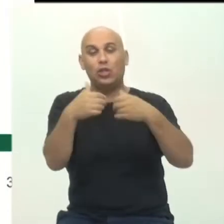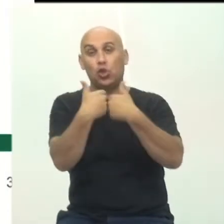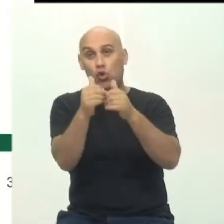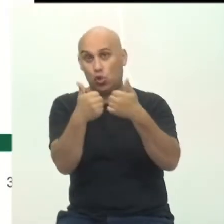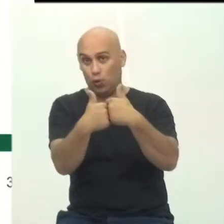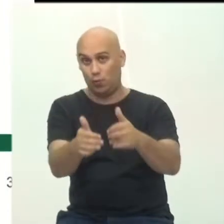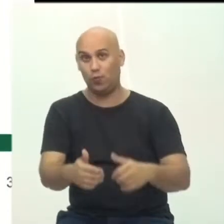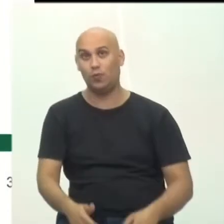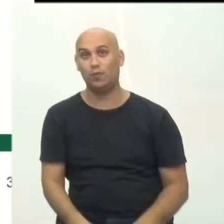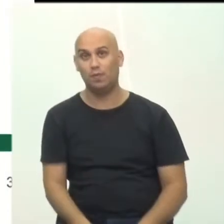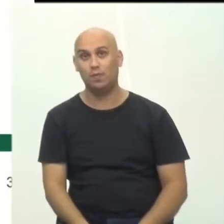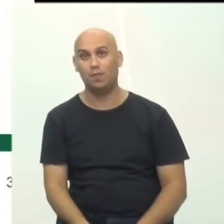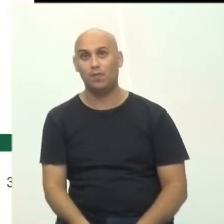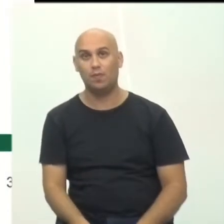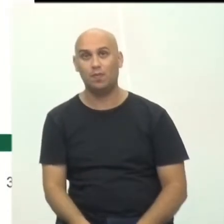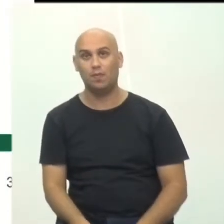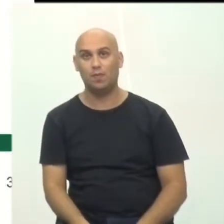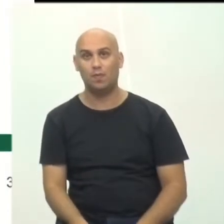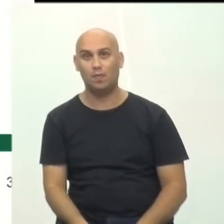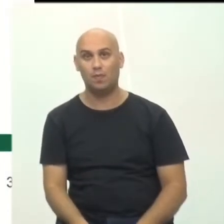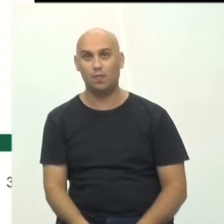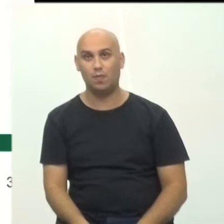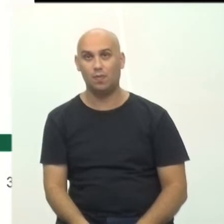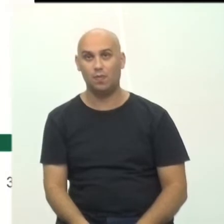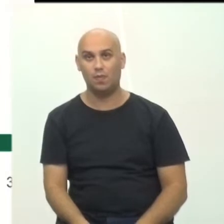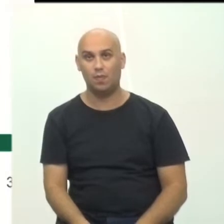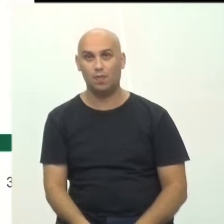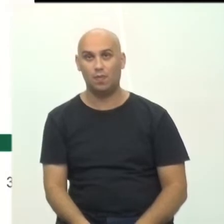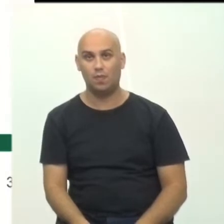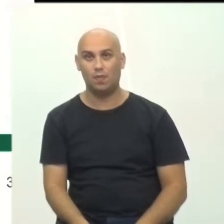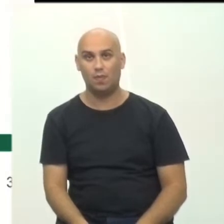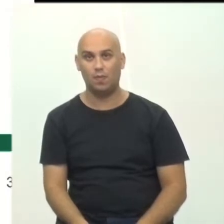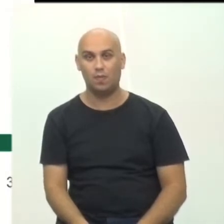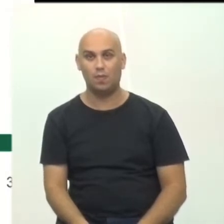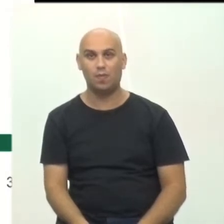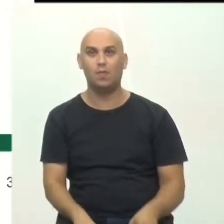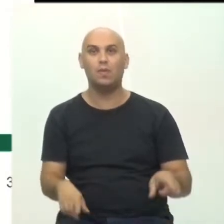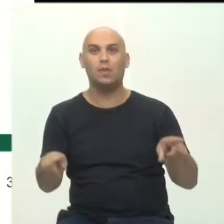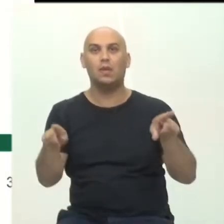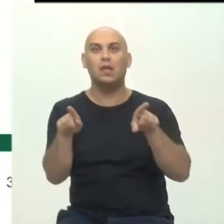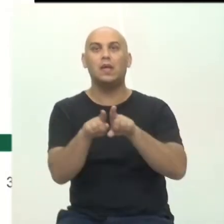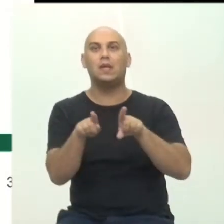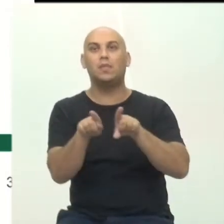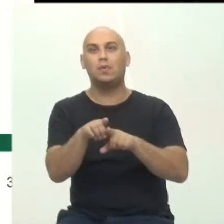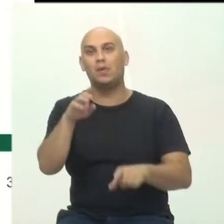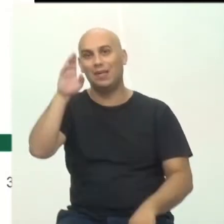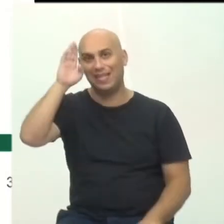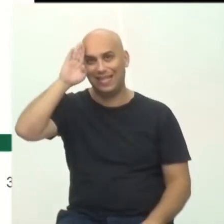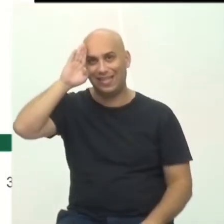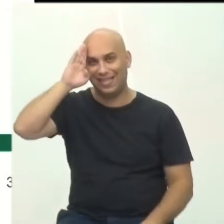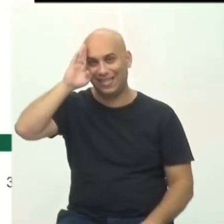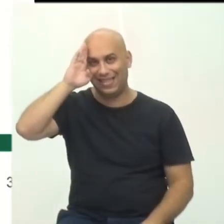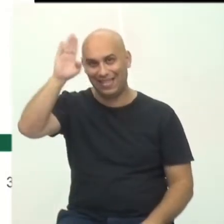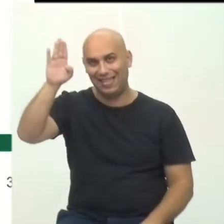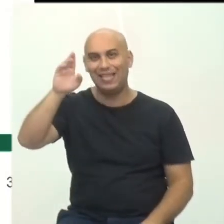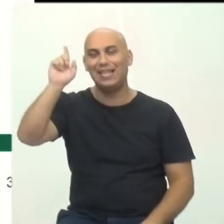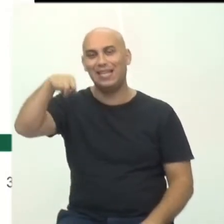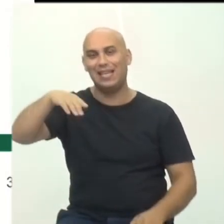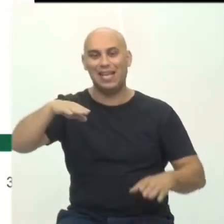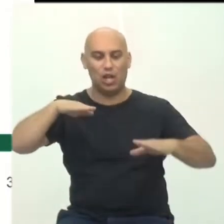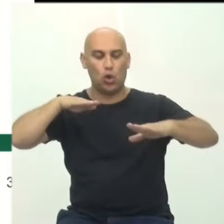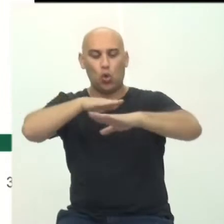Tá. Esse ponto, na verdade, é um destaque nos cruzamentos, que a gente tem muitos ao longo da